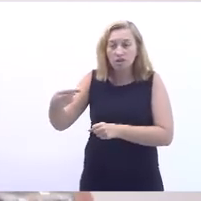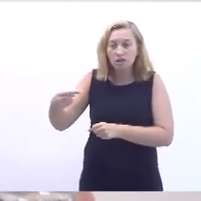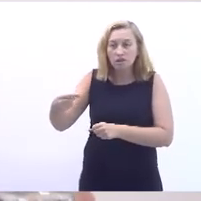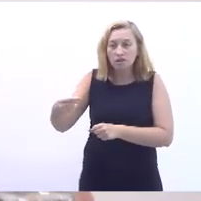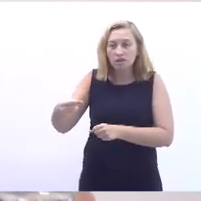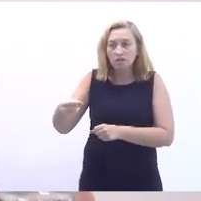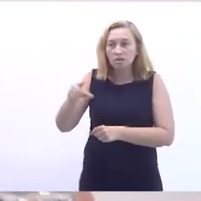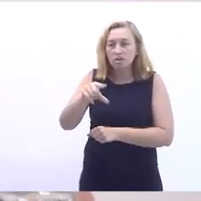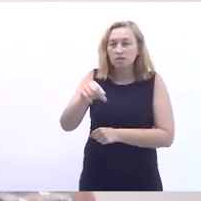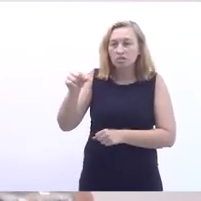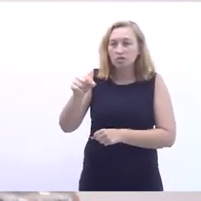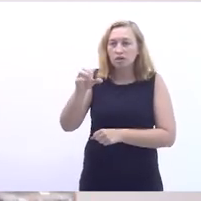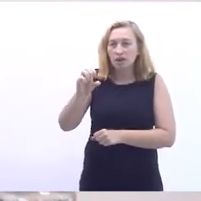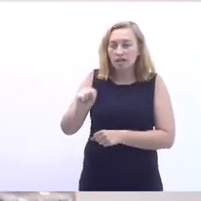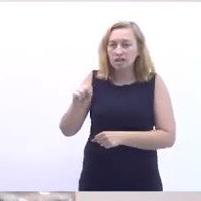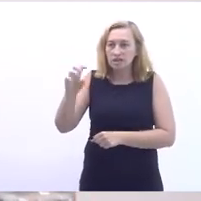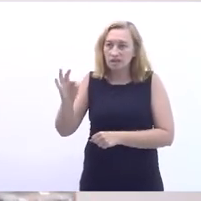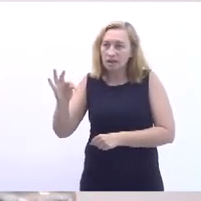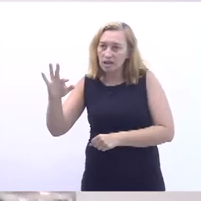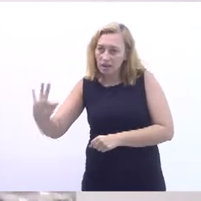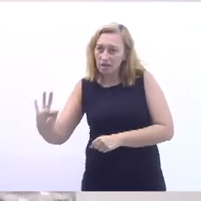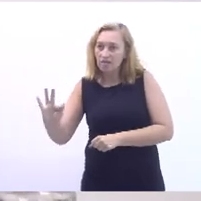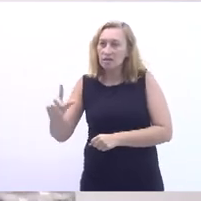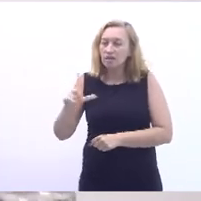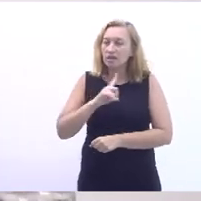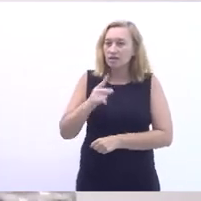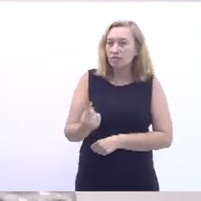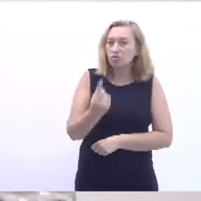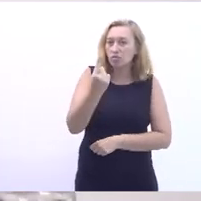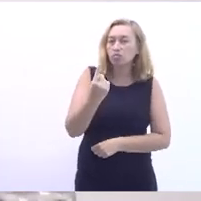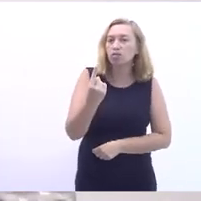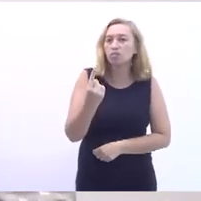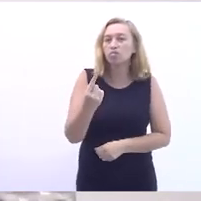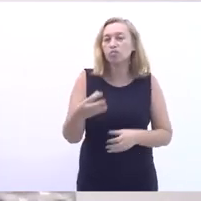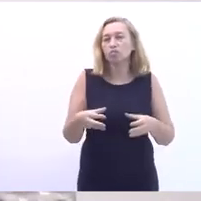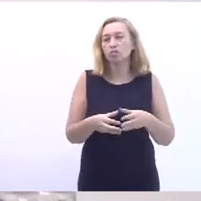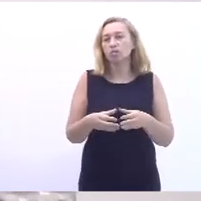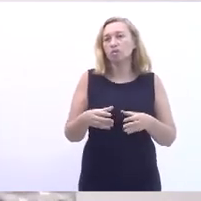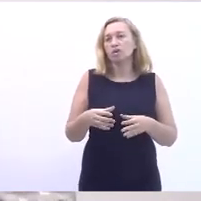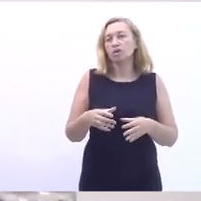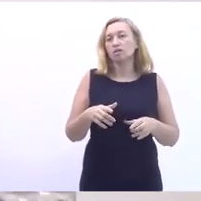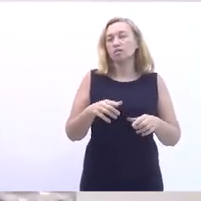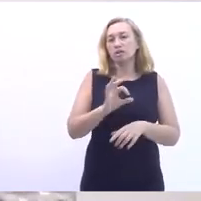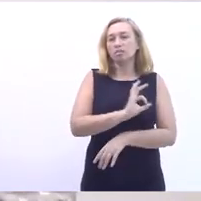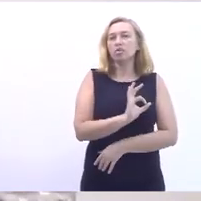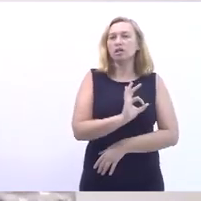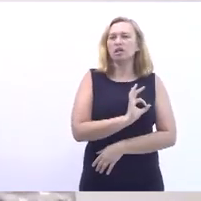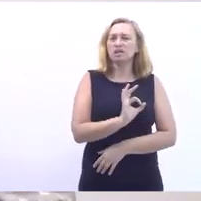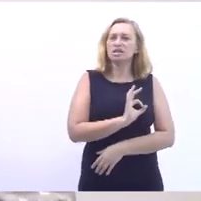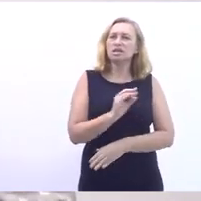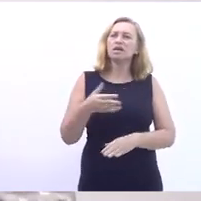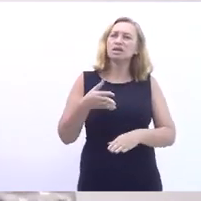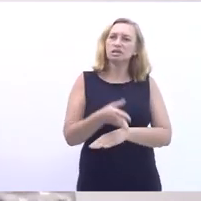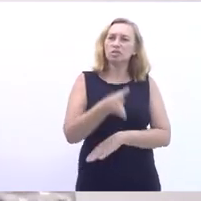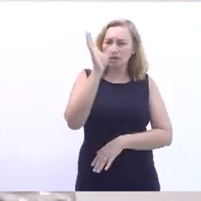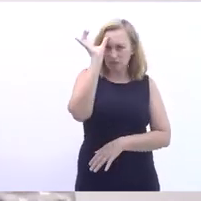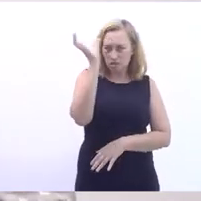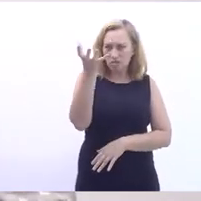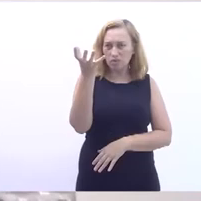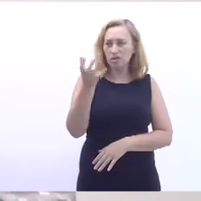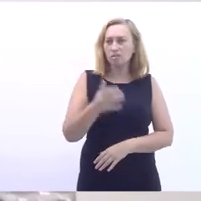decisão do STF a gente teve uma patrulhinha da tropa de choque que entrou e resolveu